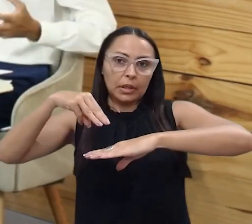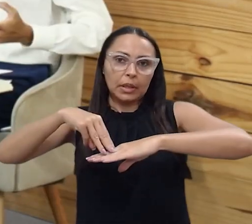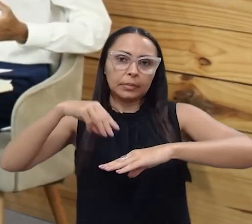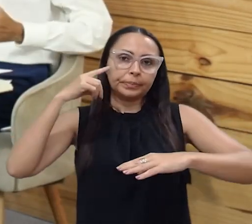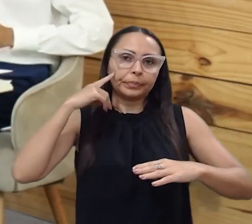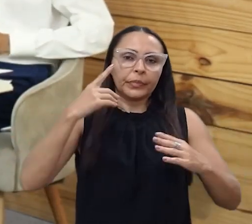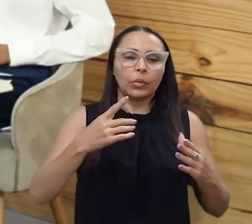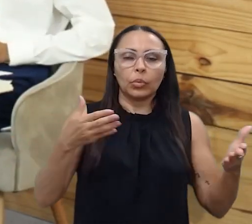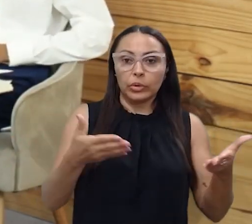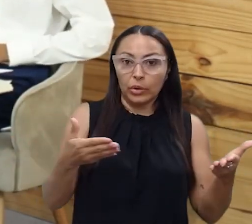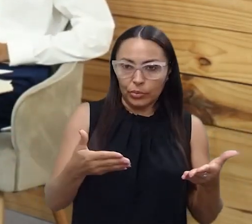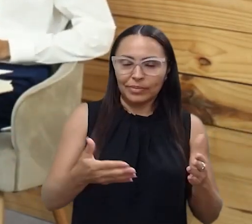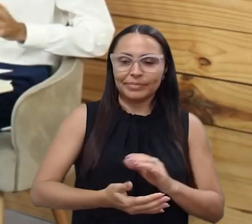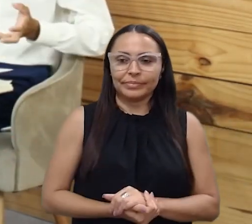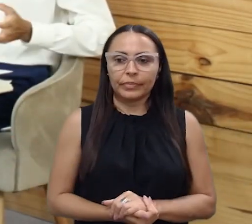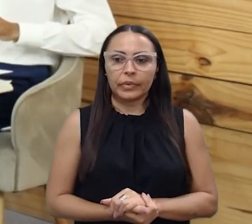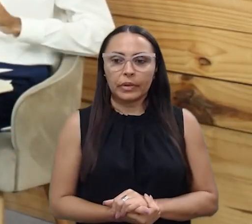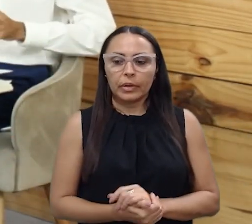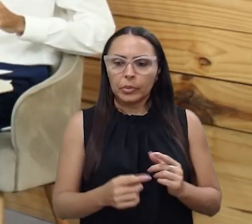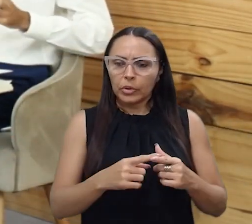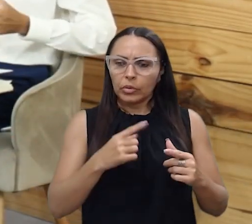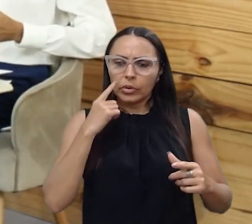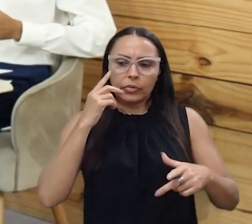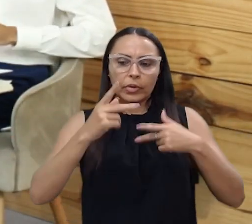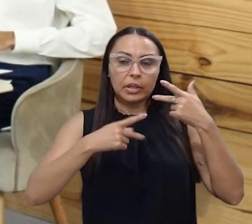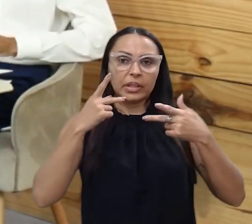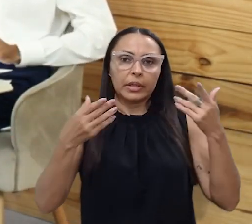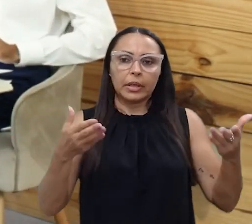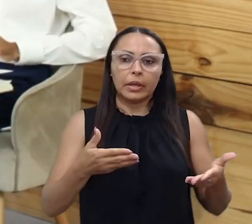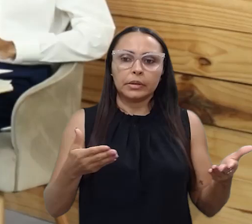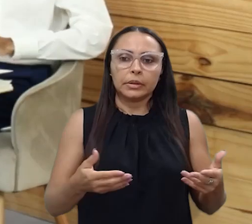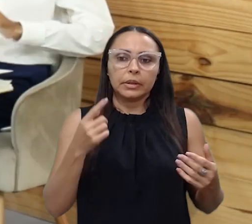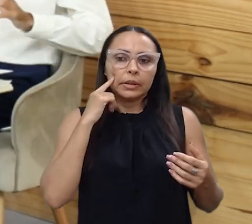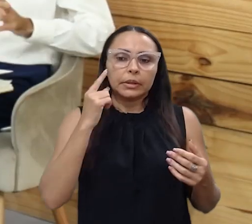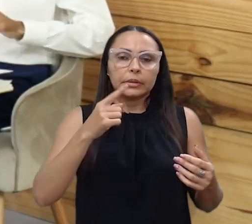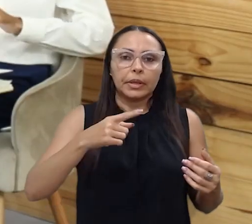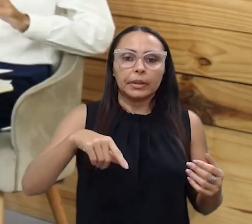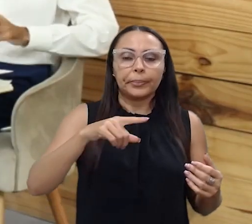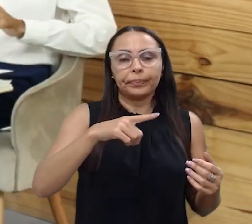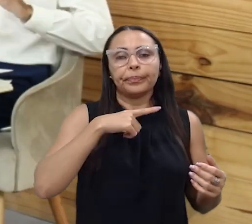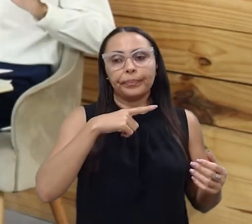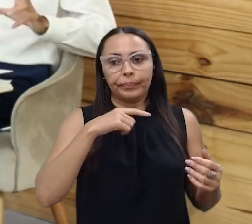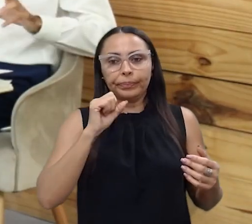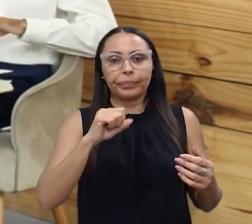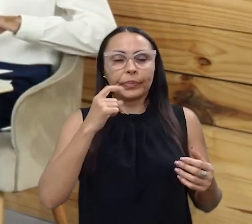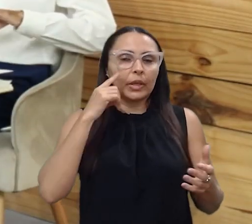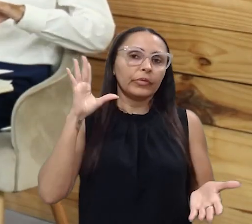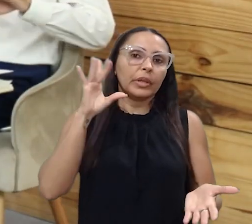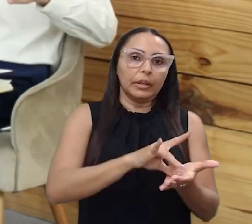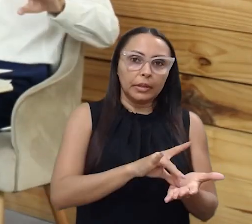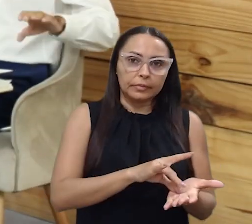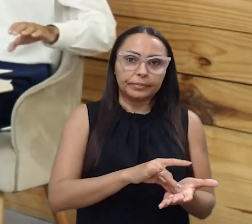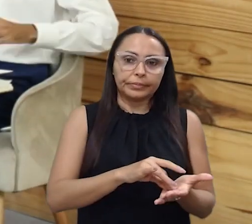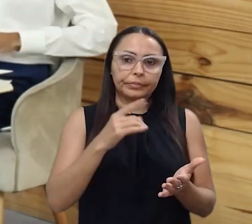a estética moderna, né? Porque, como eu falei, o projeto moderno, me corrija se eu estiver errado, tinha essa coisa mais intuitiva, uma